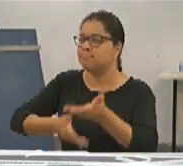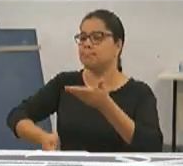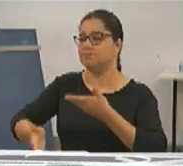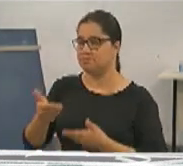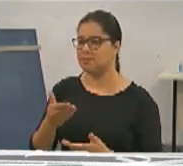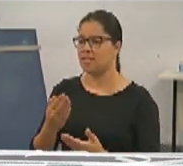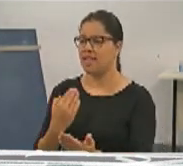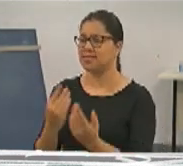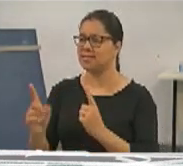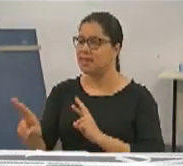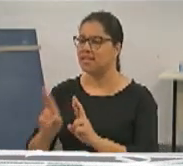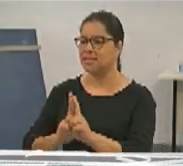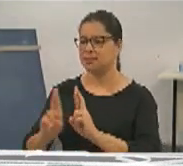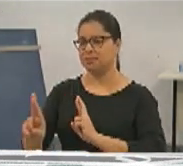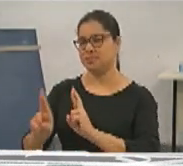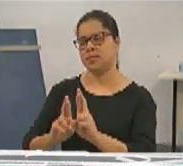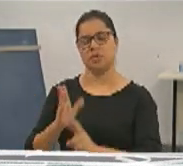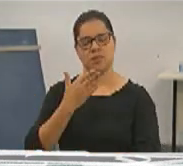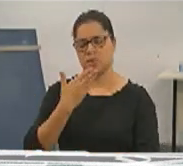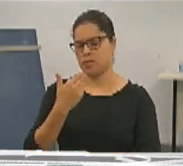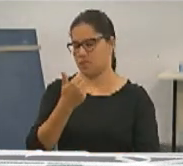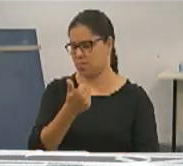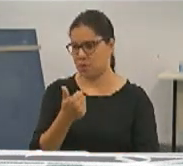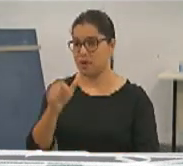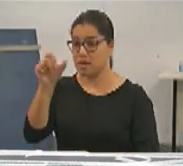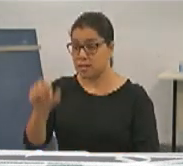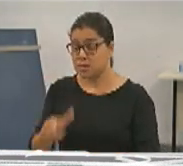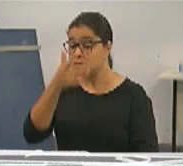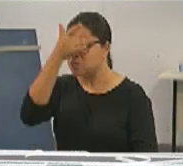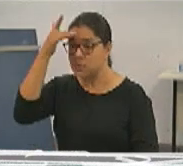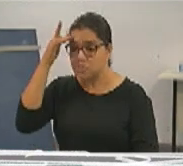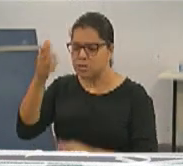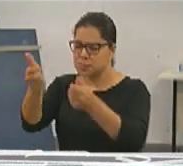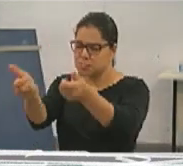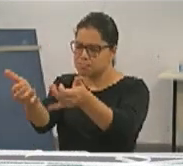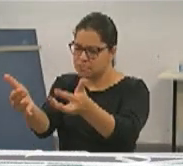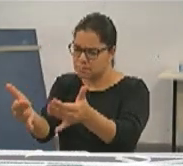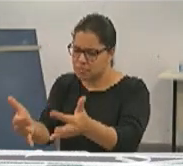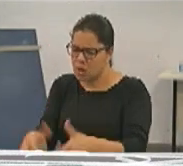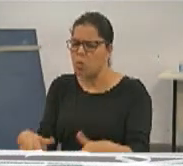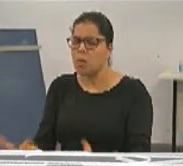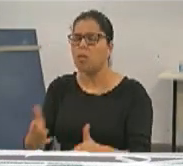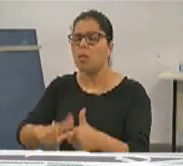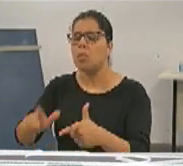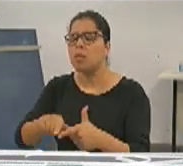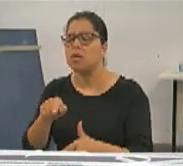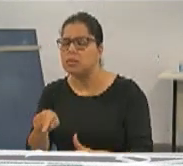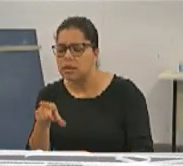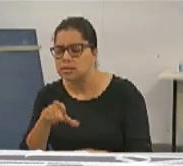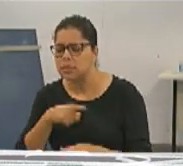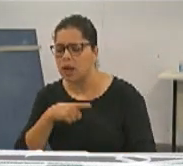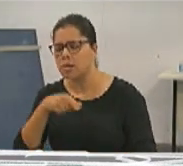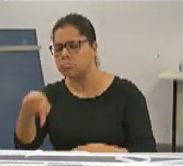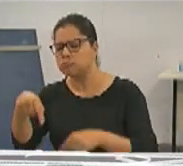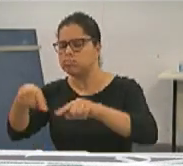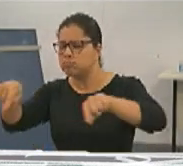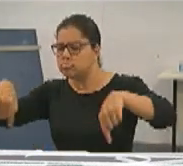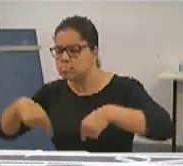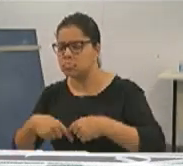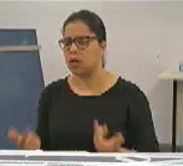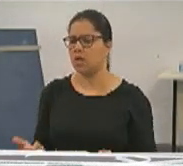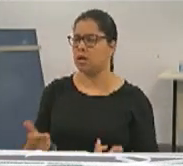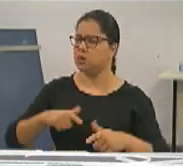feedback com as pessoas, para que as pessoas possam ser ouvidas, quais são os problemas que elas encontram